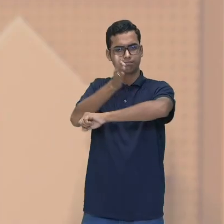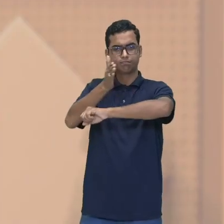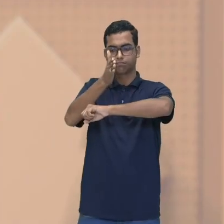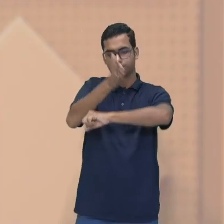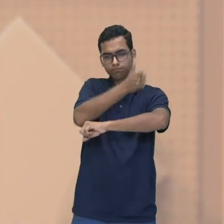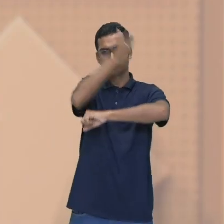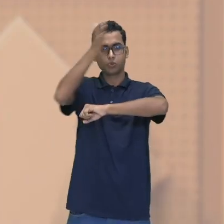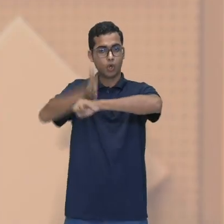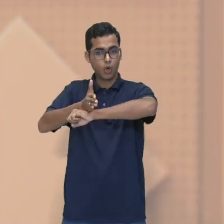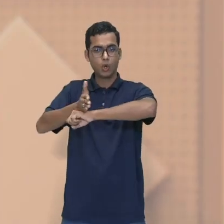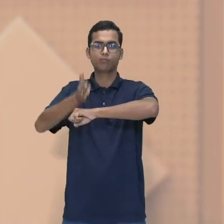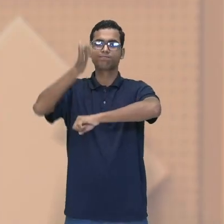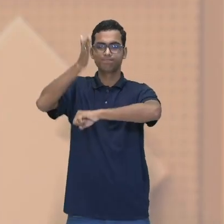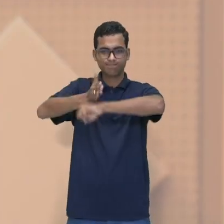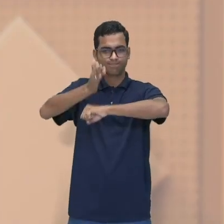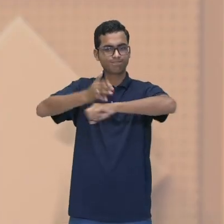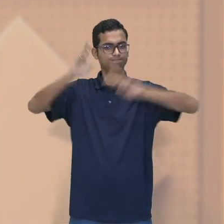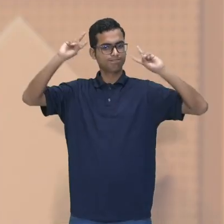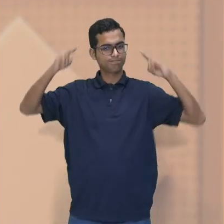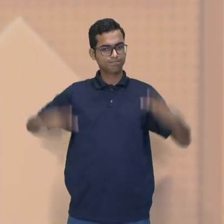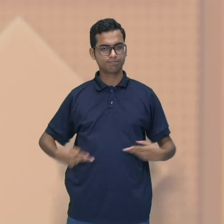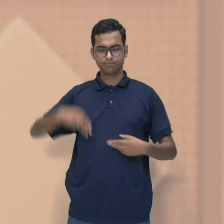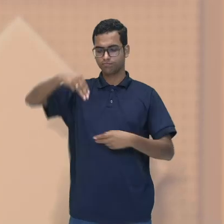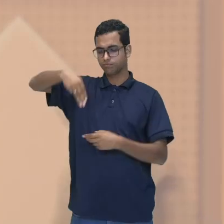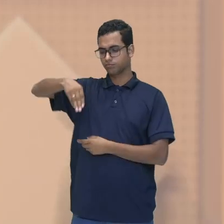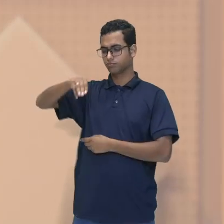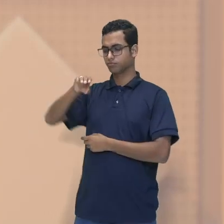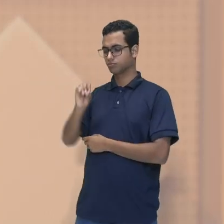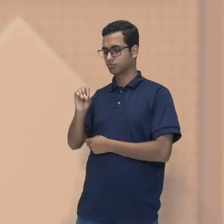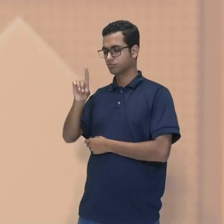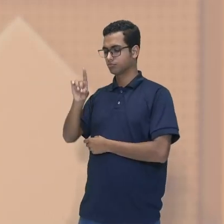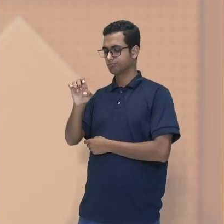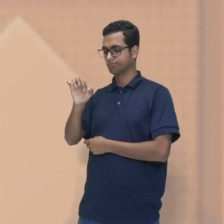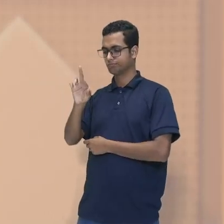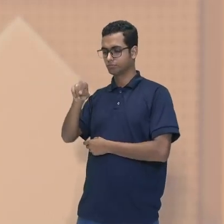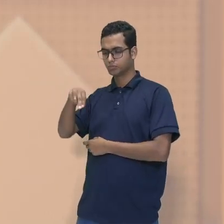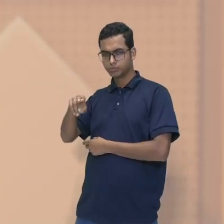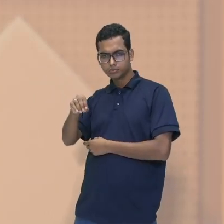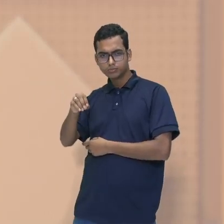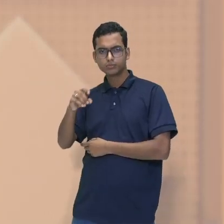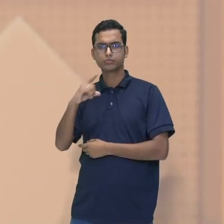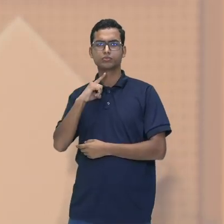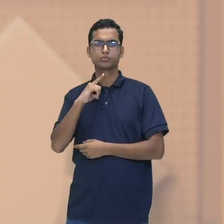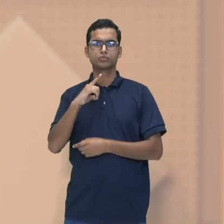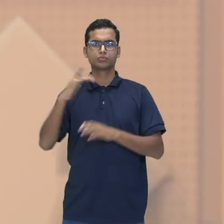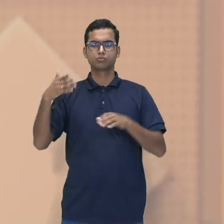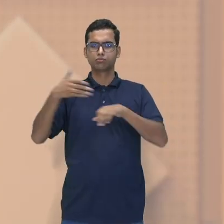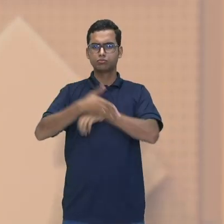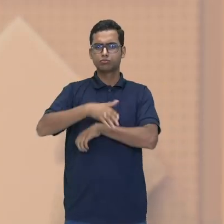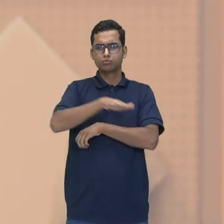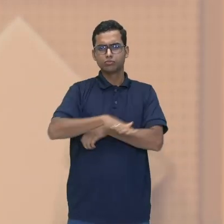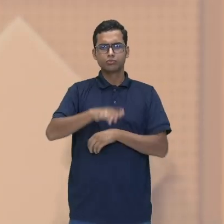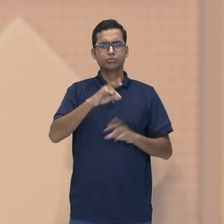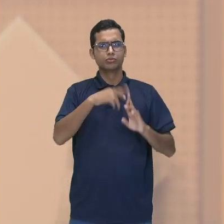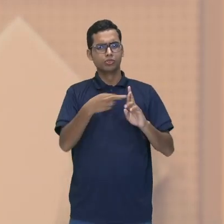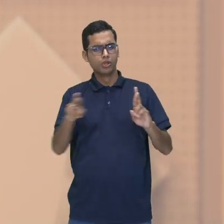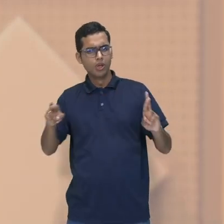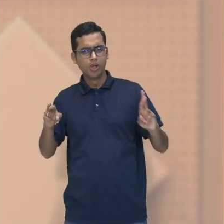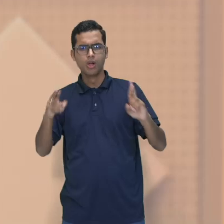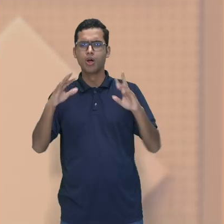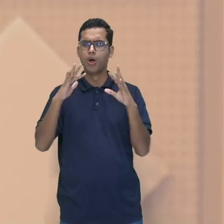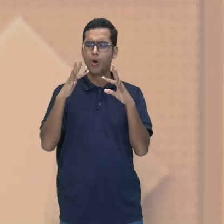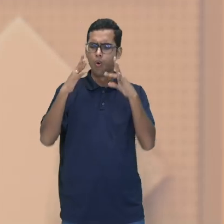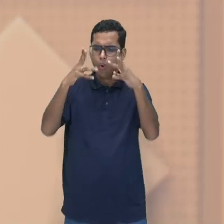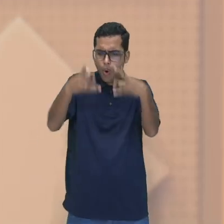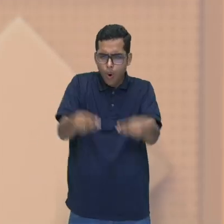só, observem bem, né? Os homens nessa época estão inseridos num ambiente totalmente religioso, num ambiente em que tudo